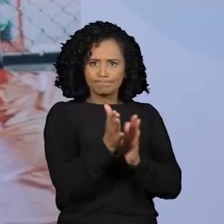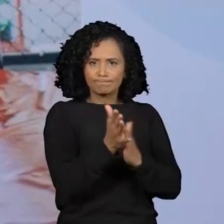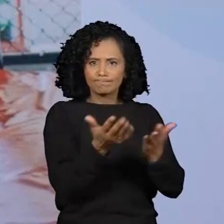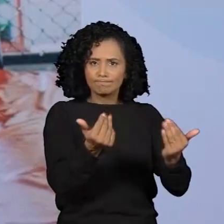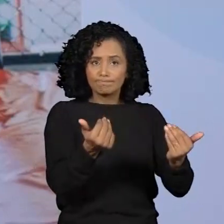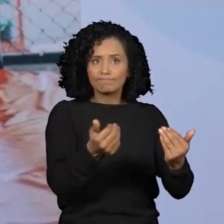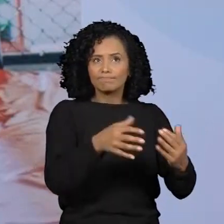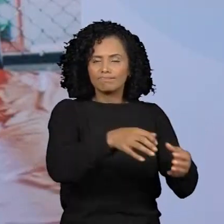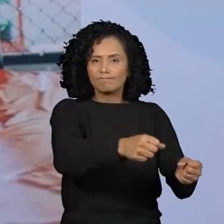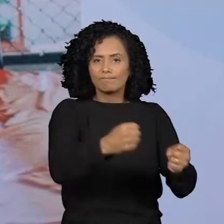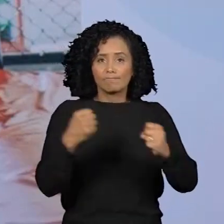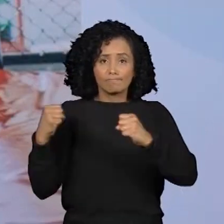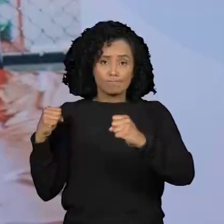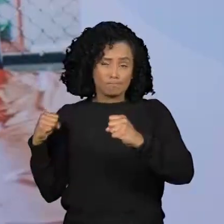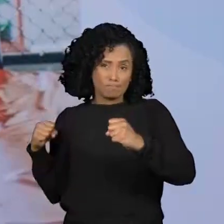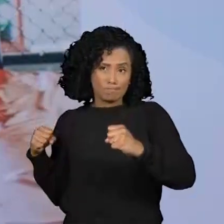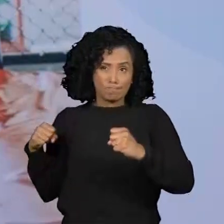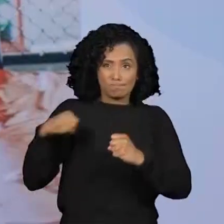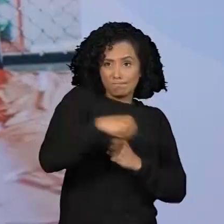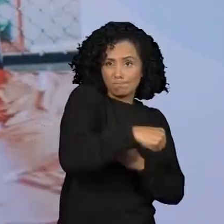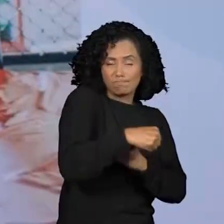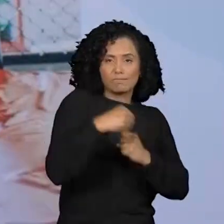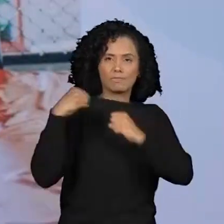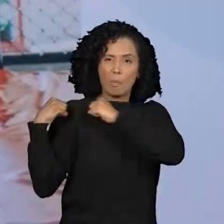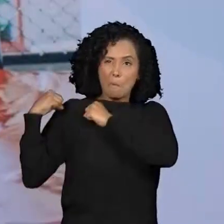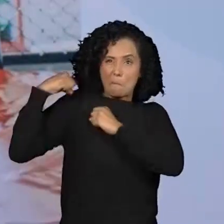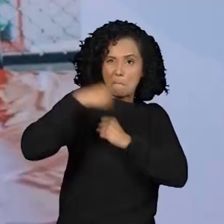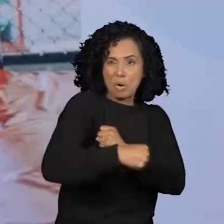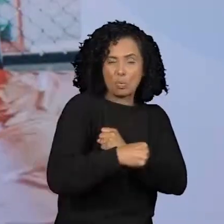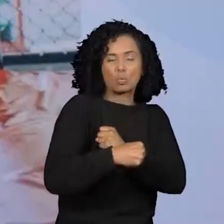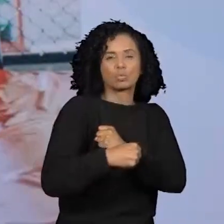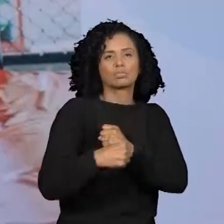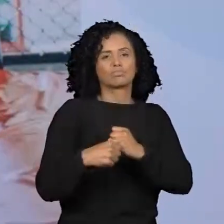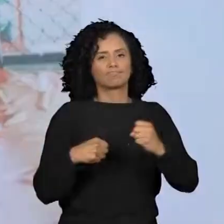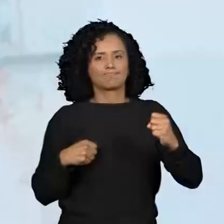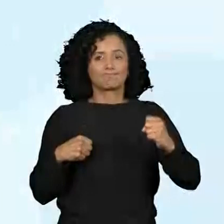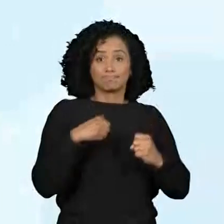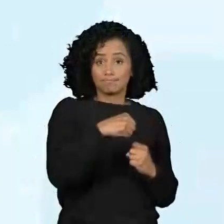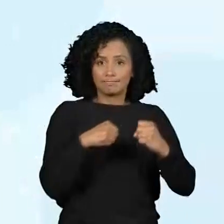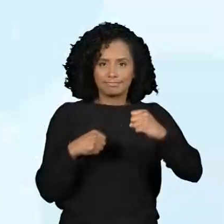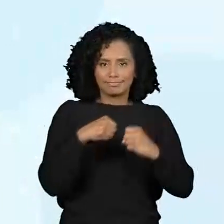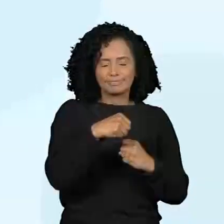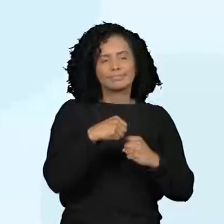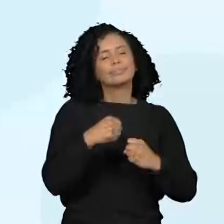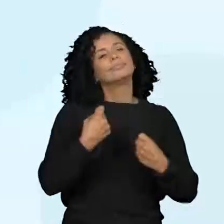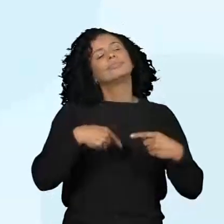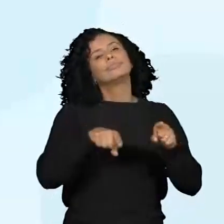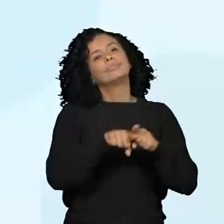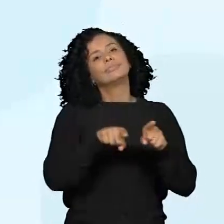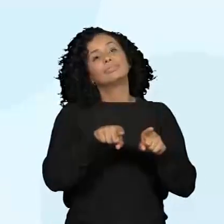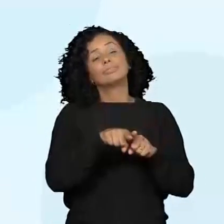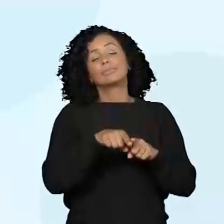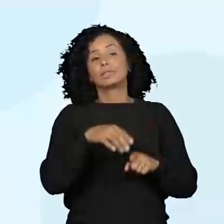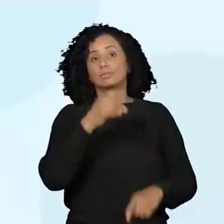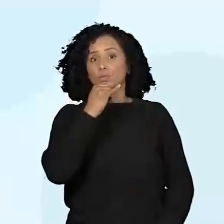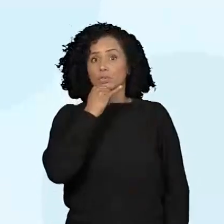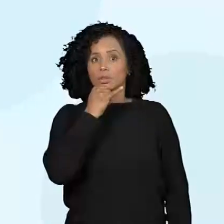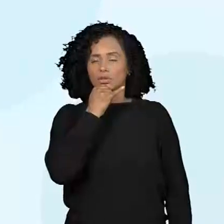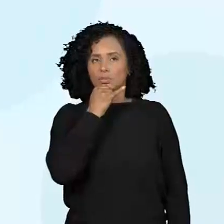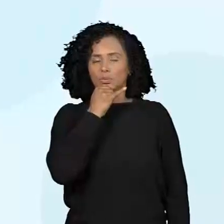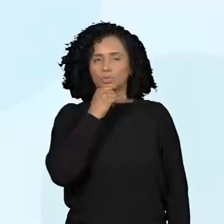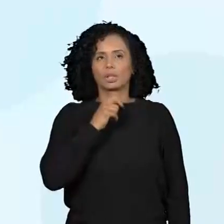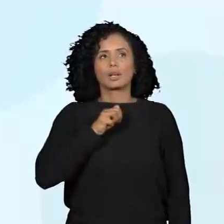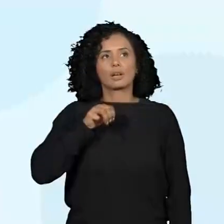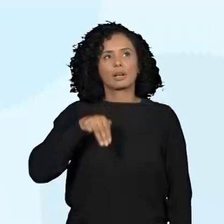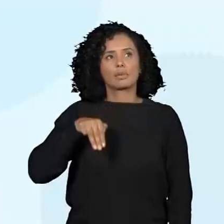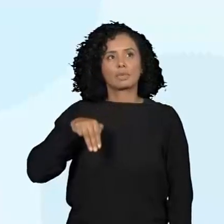percussão, utilizando golpes de percussão. E um exemplo dessa luta é o MMA,